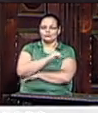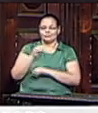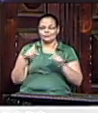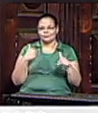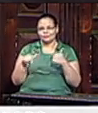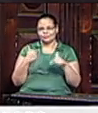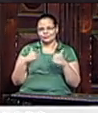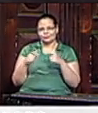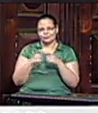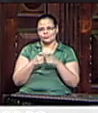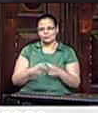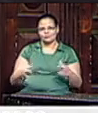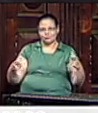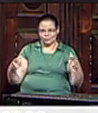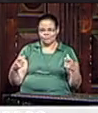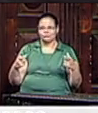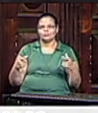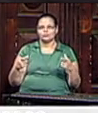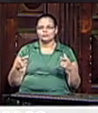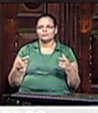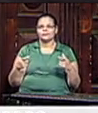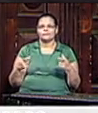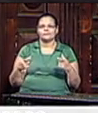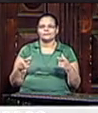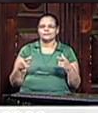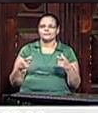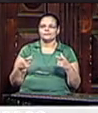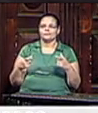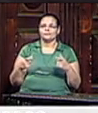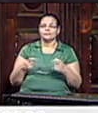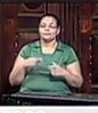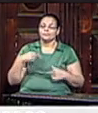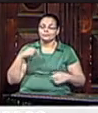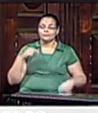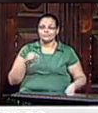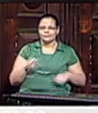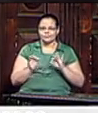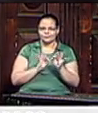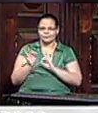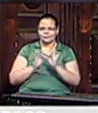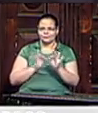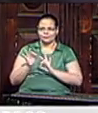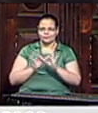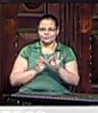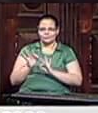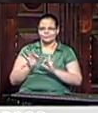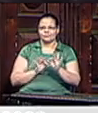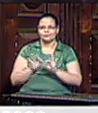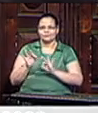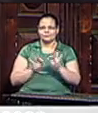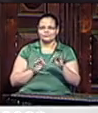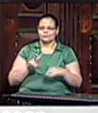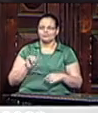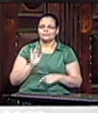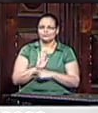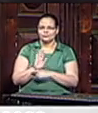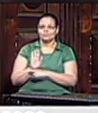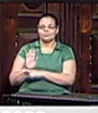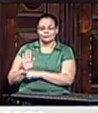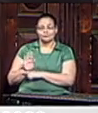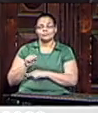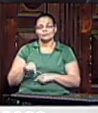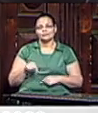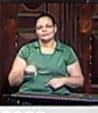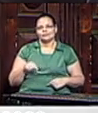tem aumentado mais intensamente e com maior velocidade. Esse projeto vai ao encontro de ser solidário aos